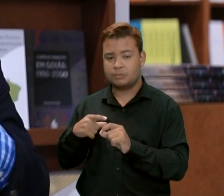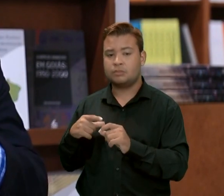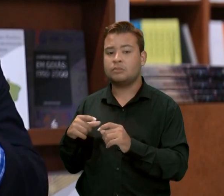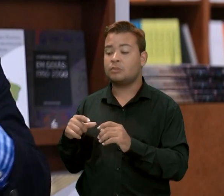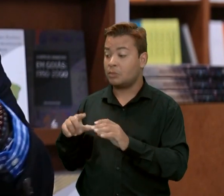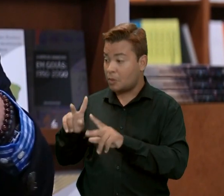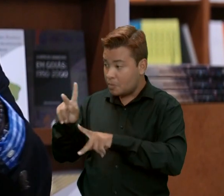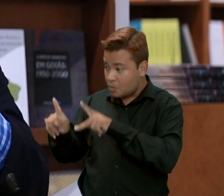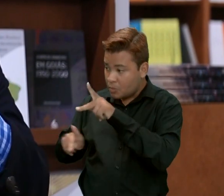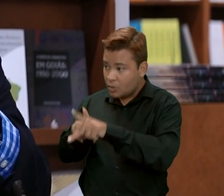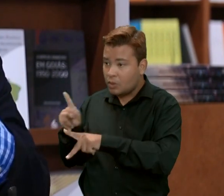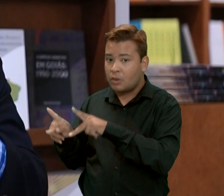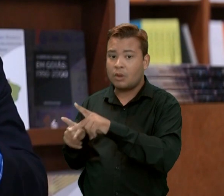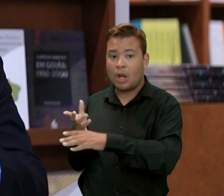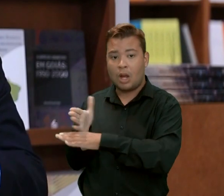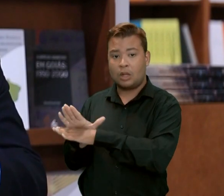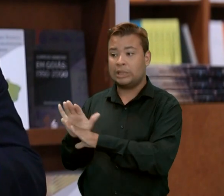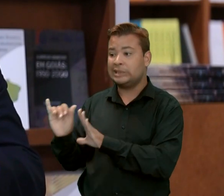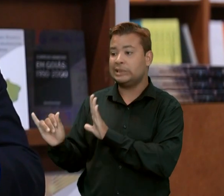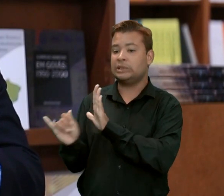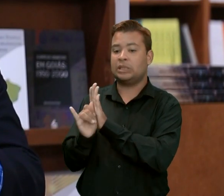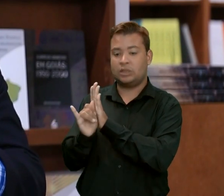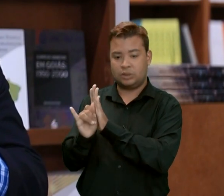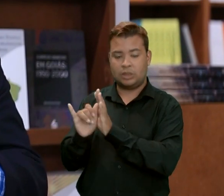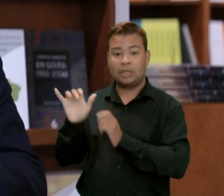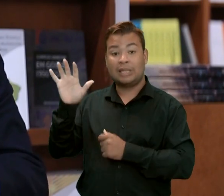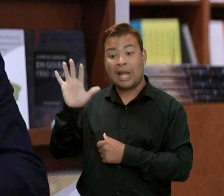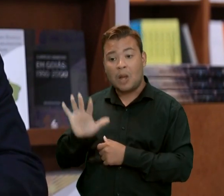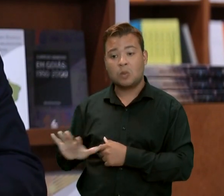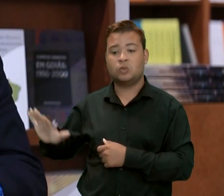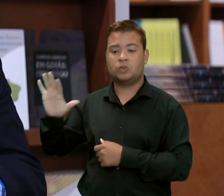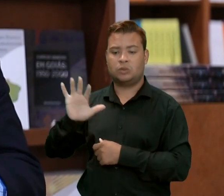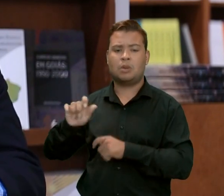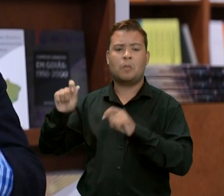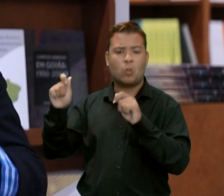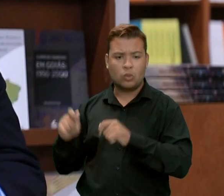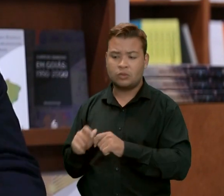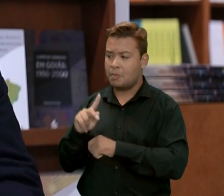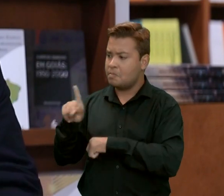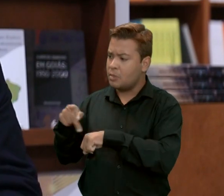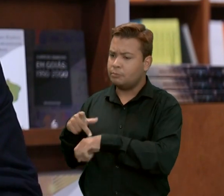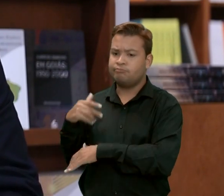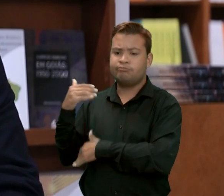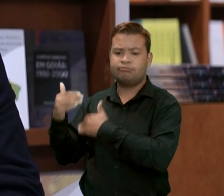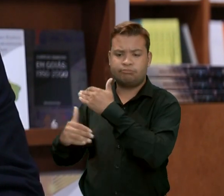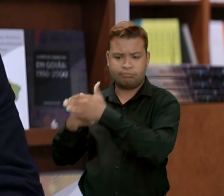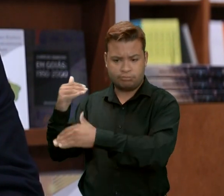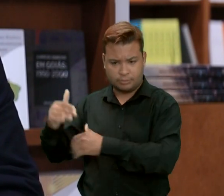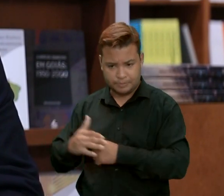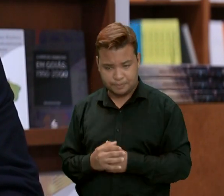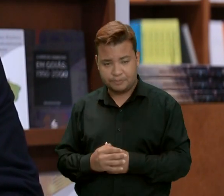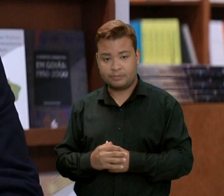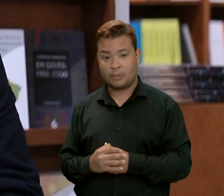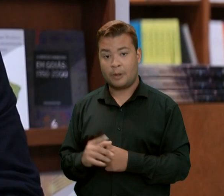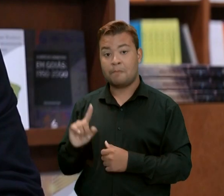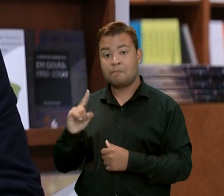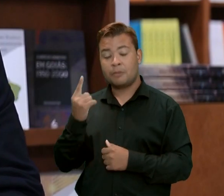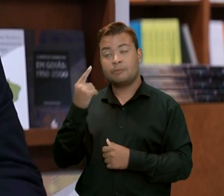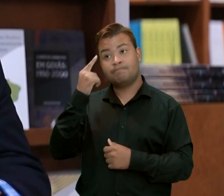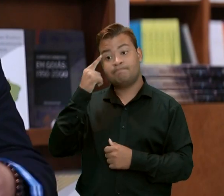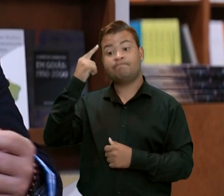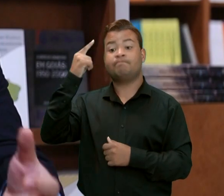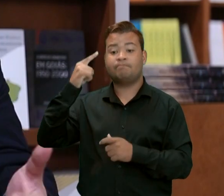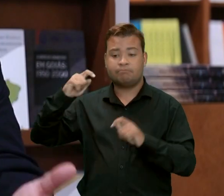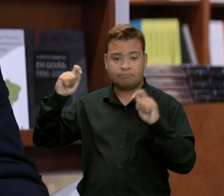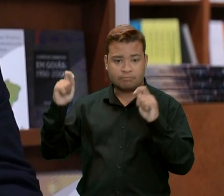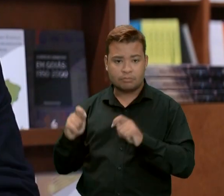entre o povo, uma espécie de identidade nacional que permitisse o país ir adiante. Quem, primeiramente, resolve começar a pensar que